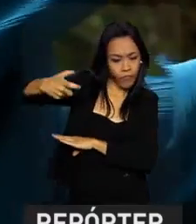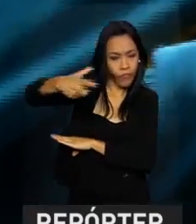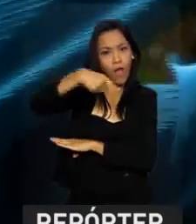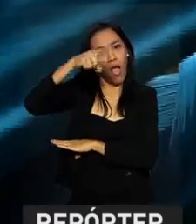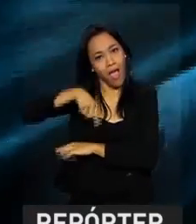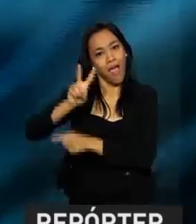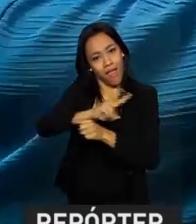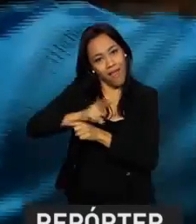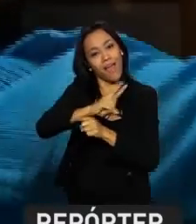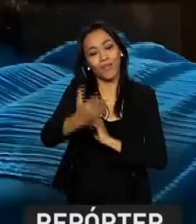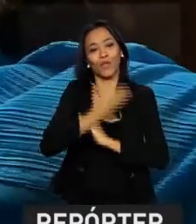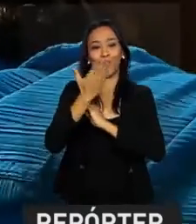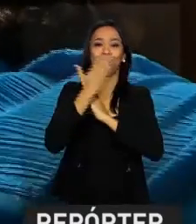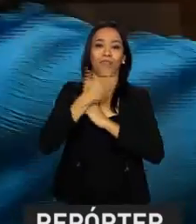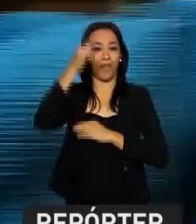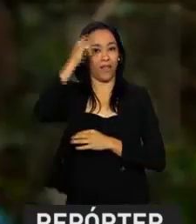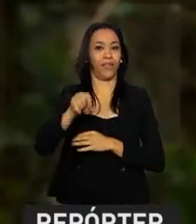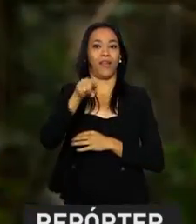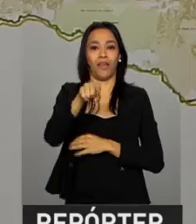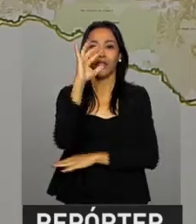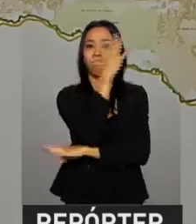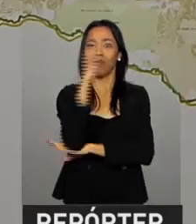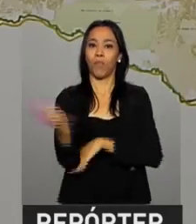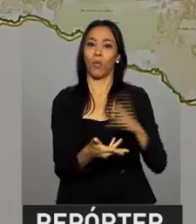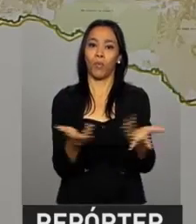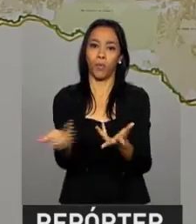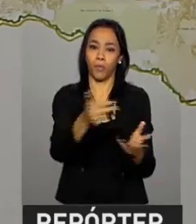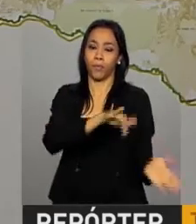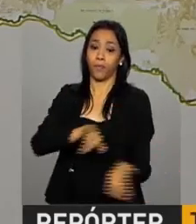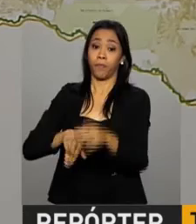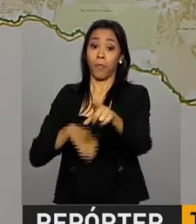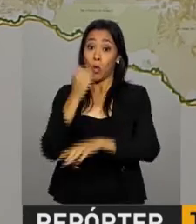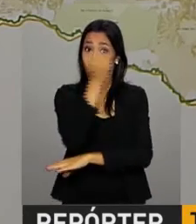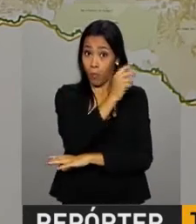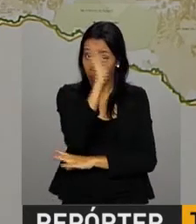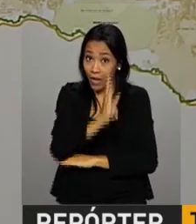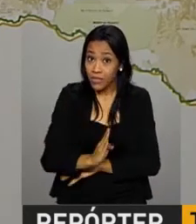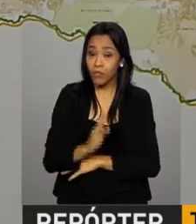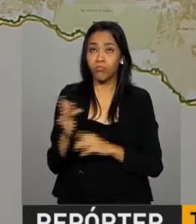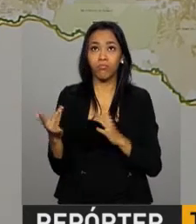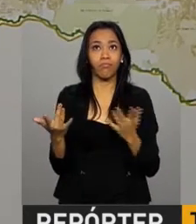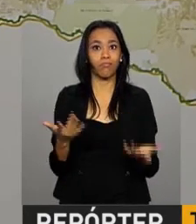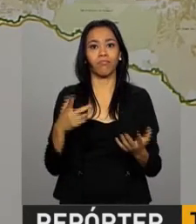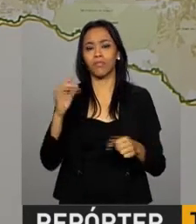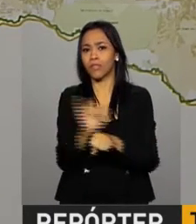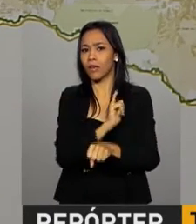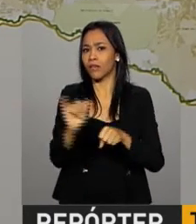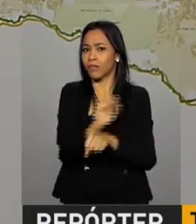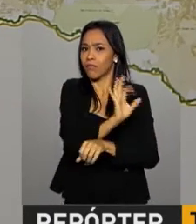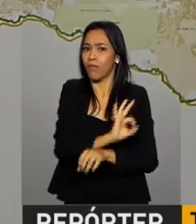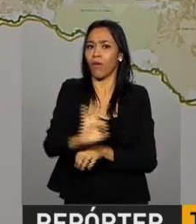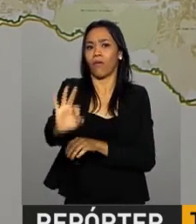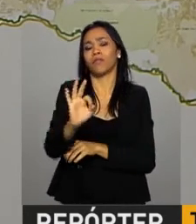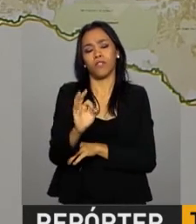os fatores que têm contribuído para esses resultados. O Brasil está com uma articulação muito importante, gerando instrumentos que,